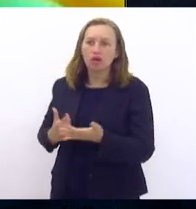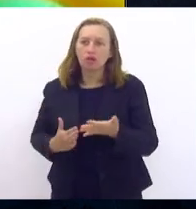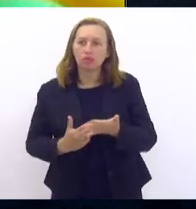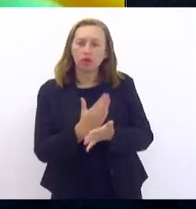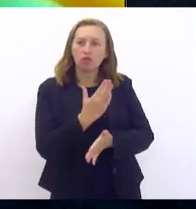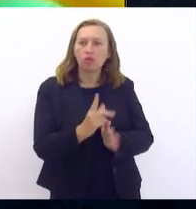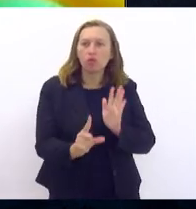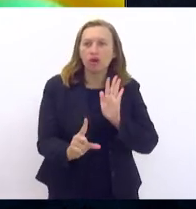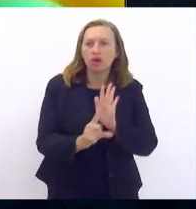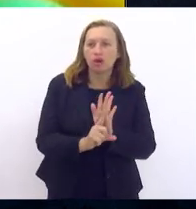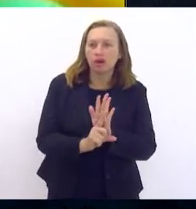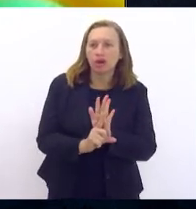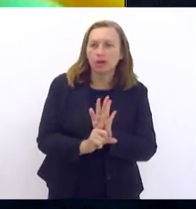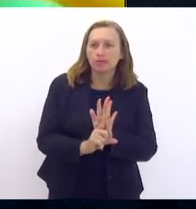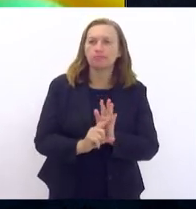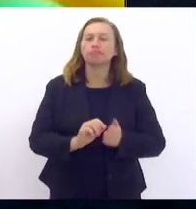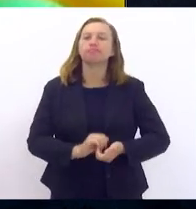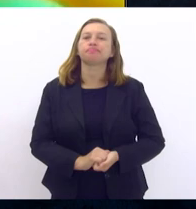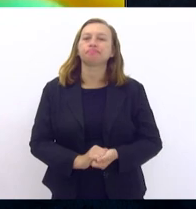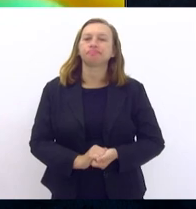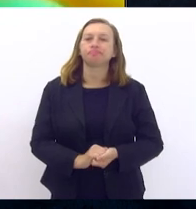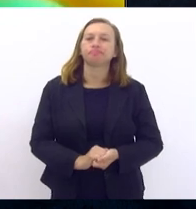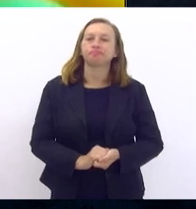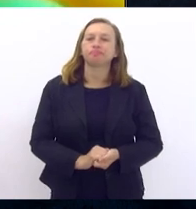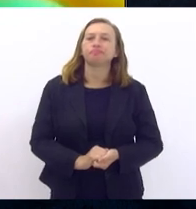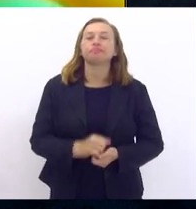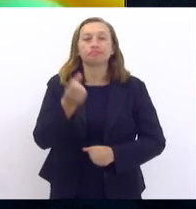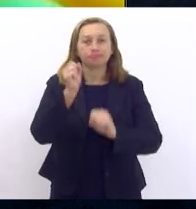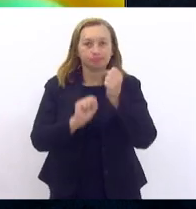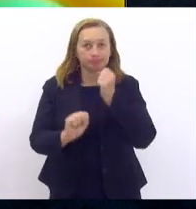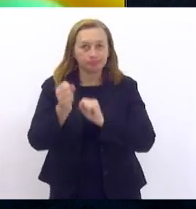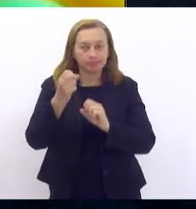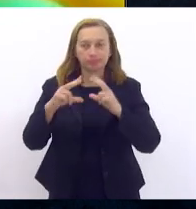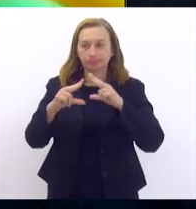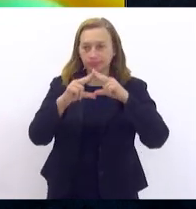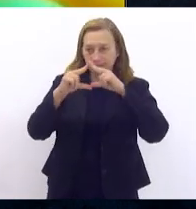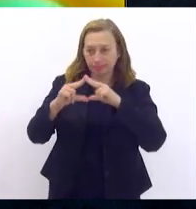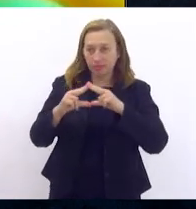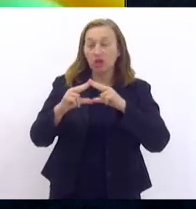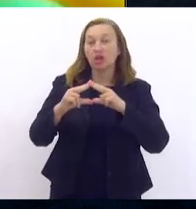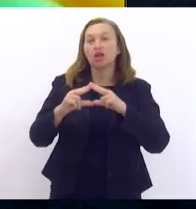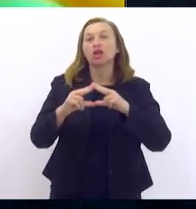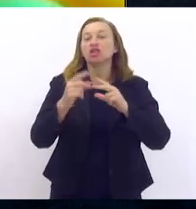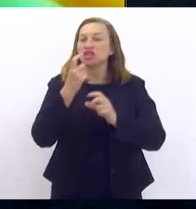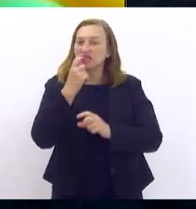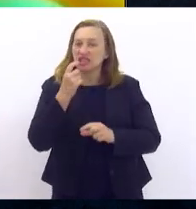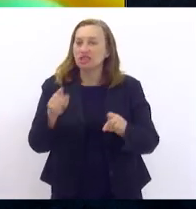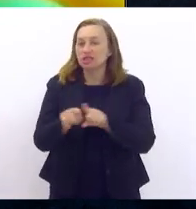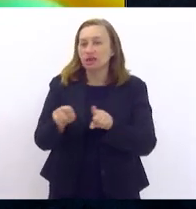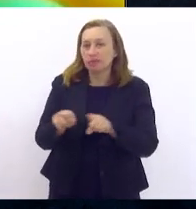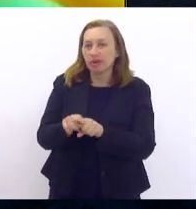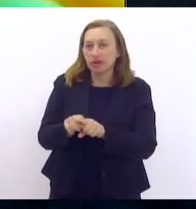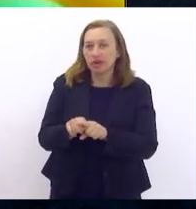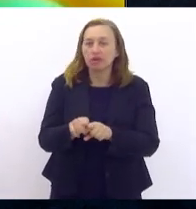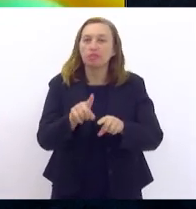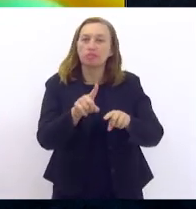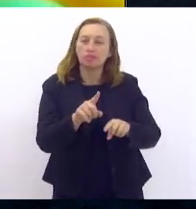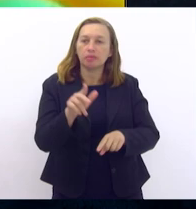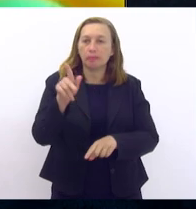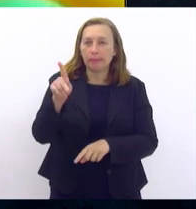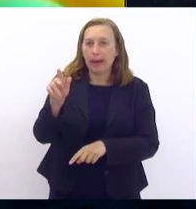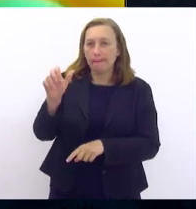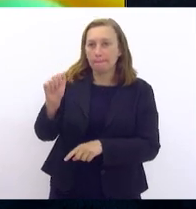uma lei de benefício para indústria de plástico e para outras indústrias de embalagem papel papelão